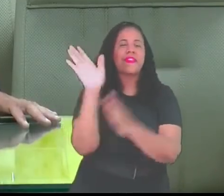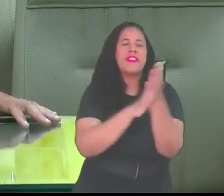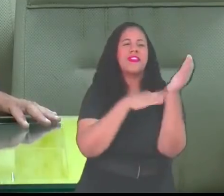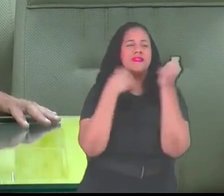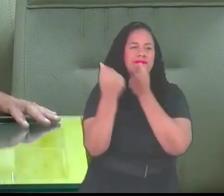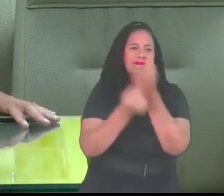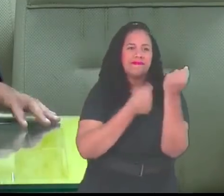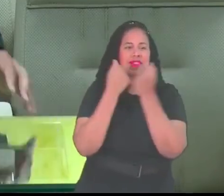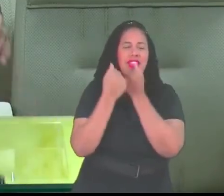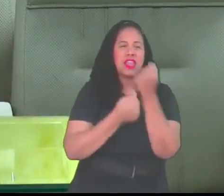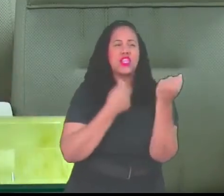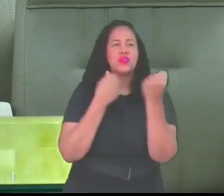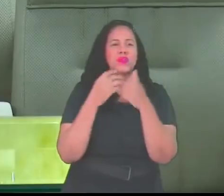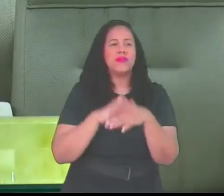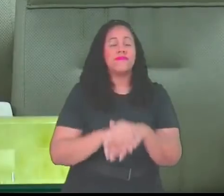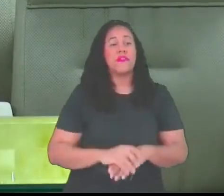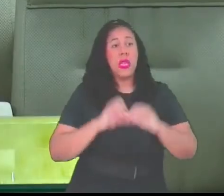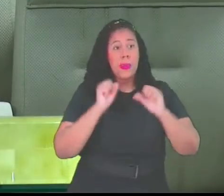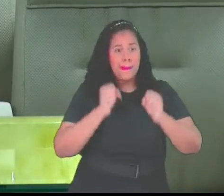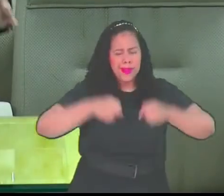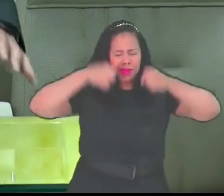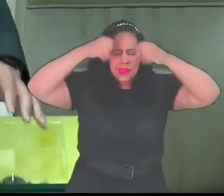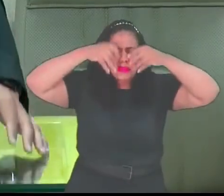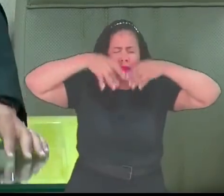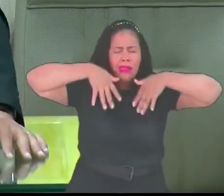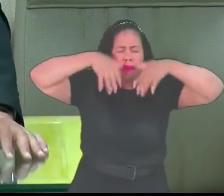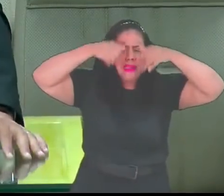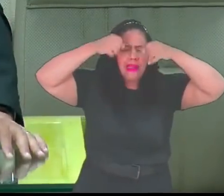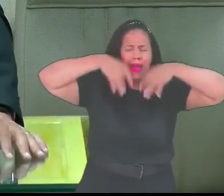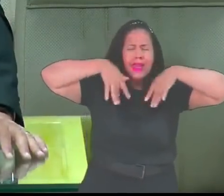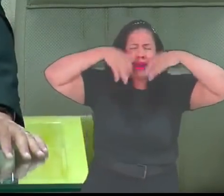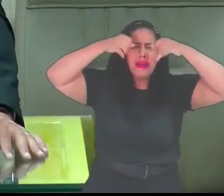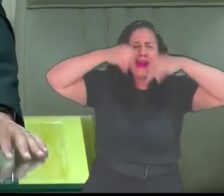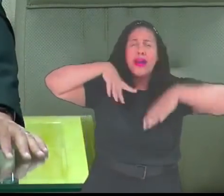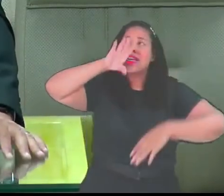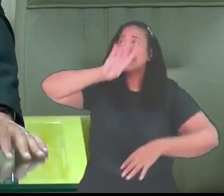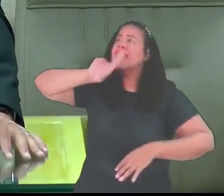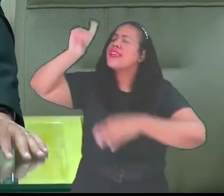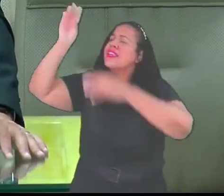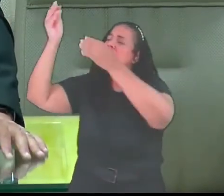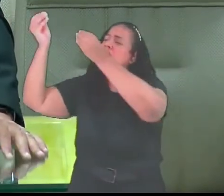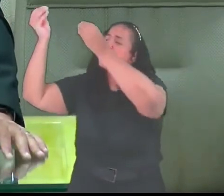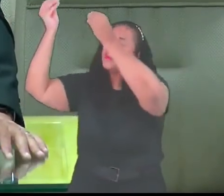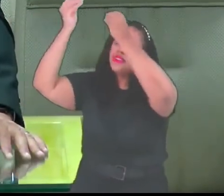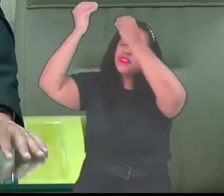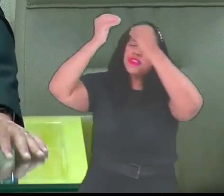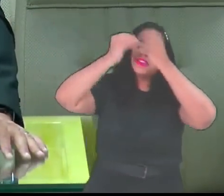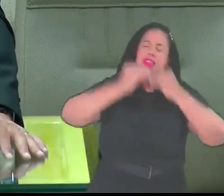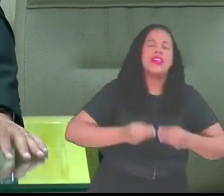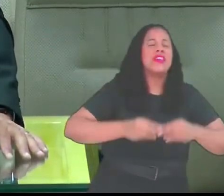Aleluia. Pode chorar, que Deus está mandando vir coisas